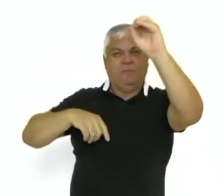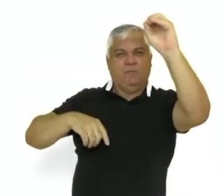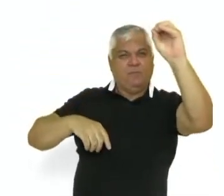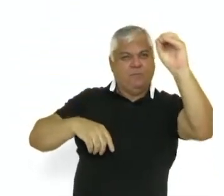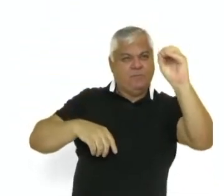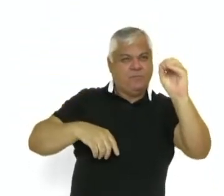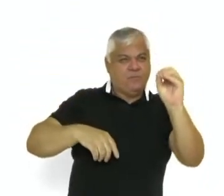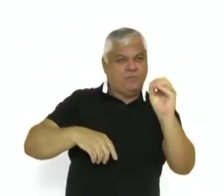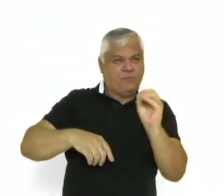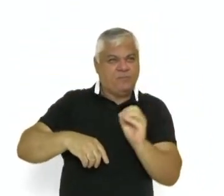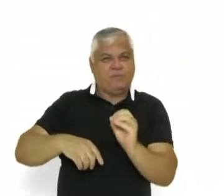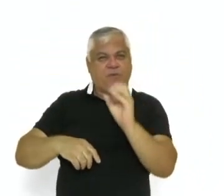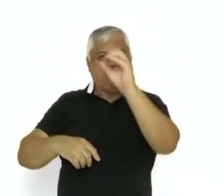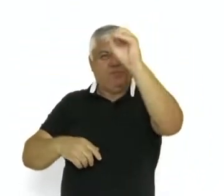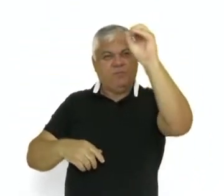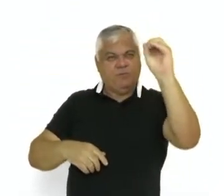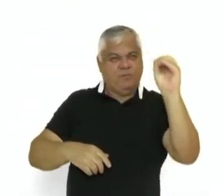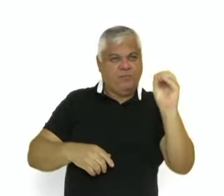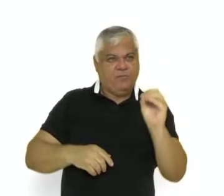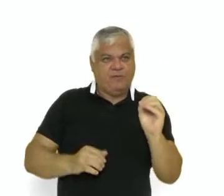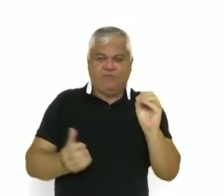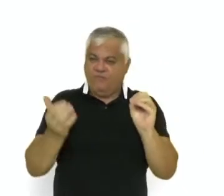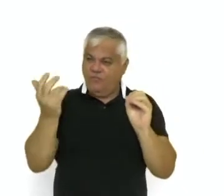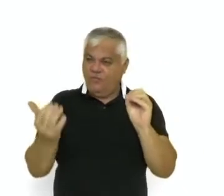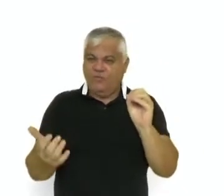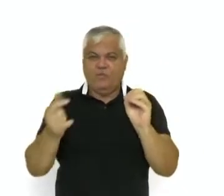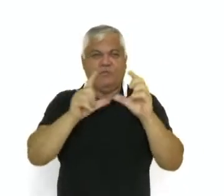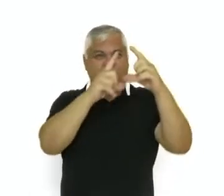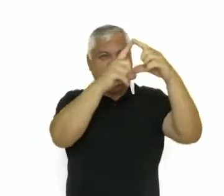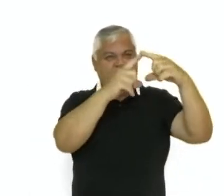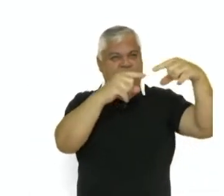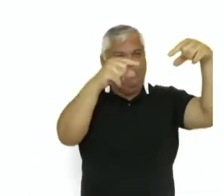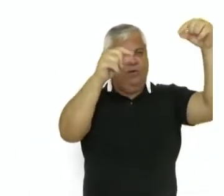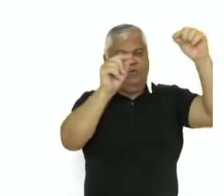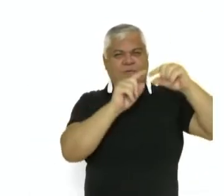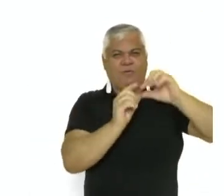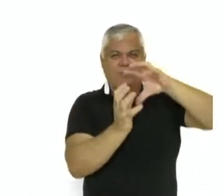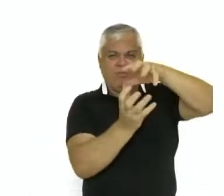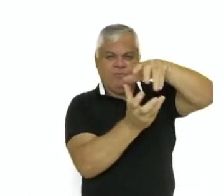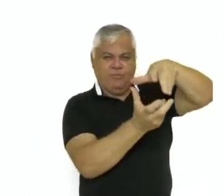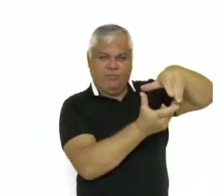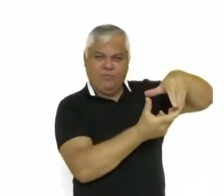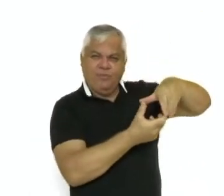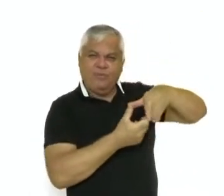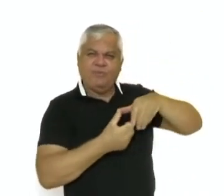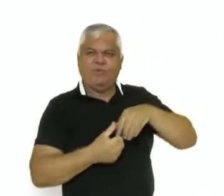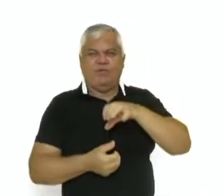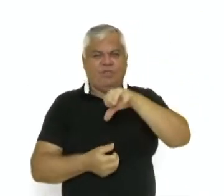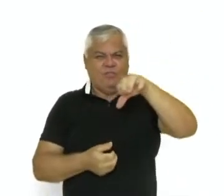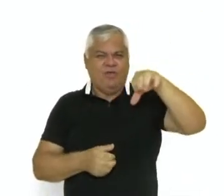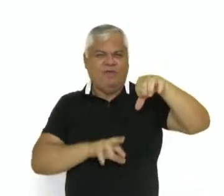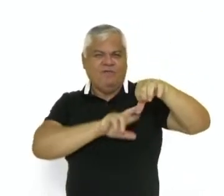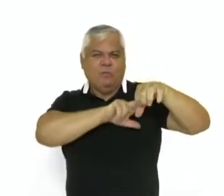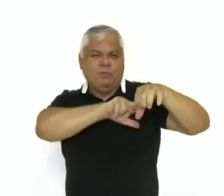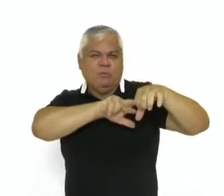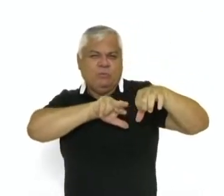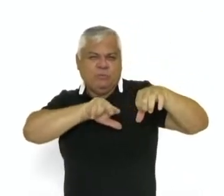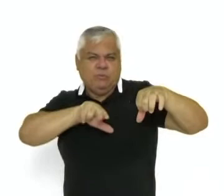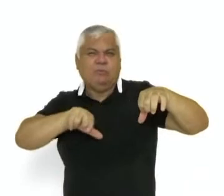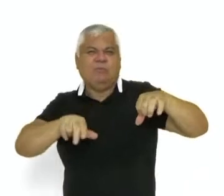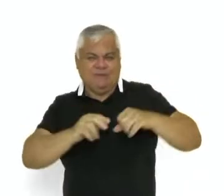aqui entre o fogo e o firmamento, você tinha, por exemplo, a Lua, Mercúrio, Vênus, Marte, Júpiter e Saturno, que eram